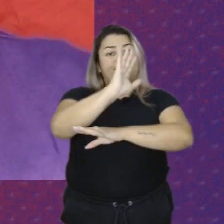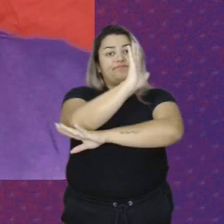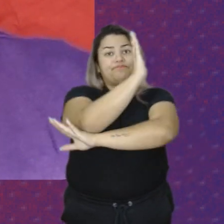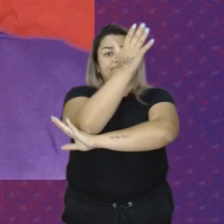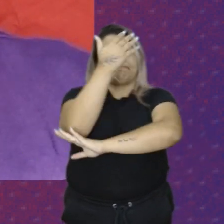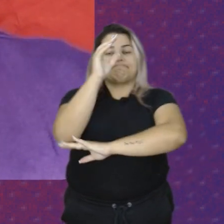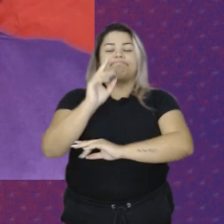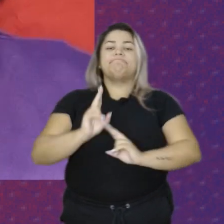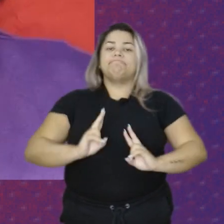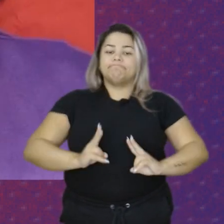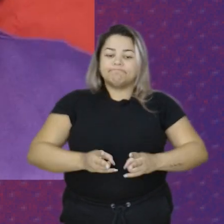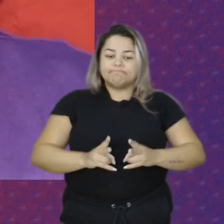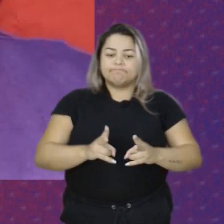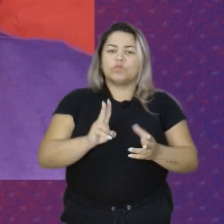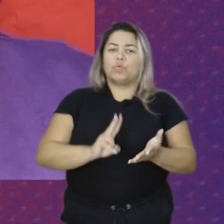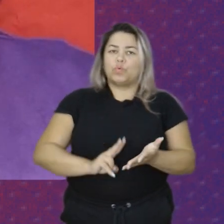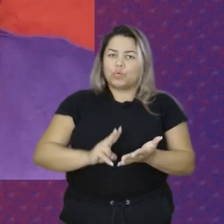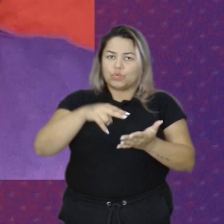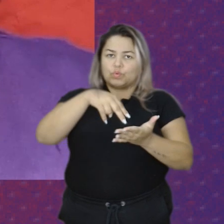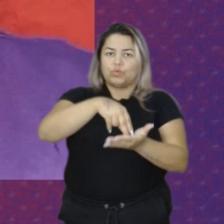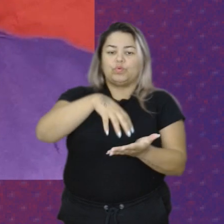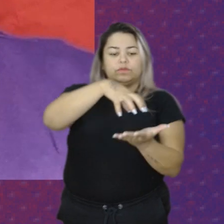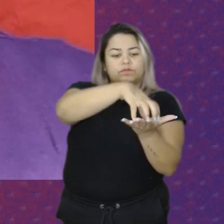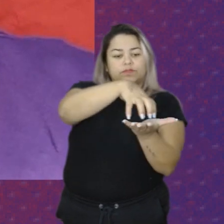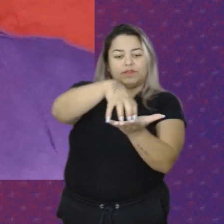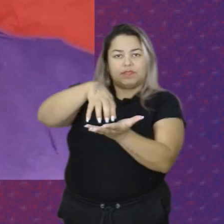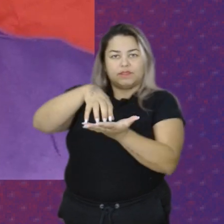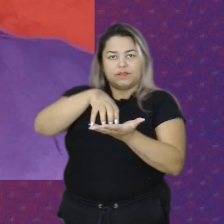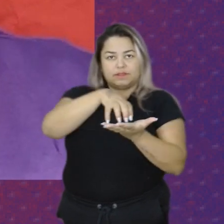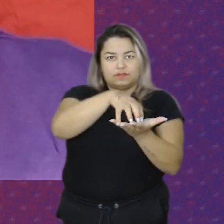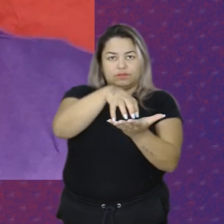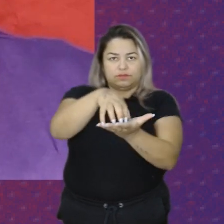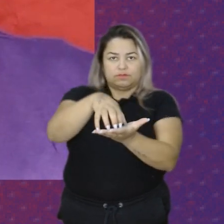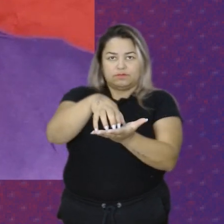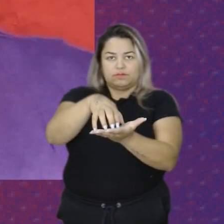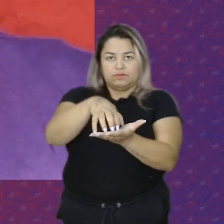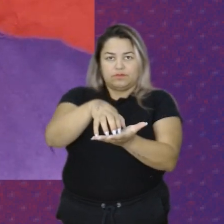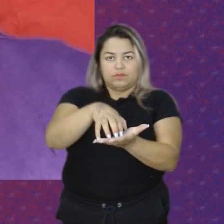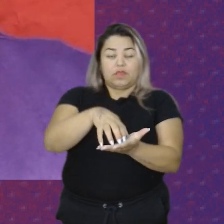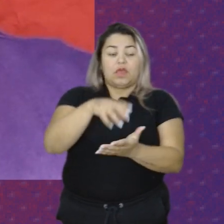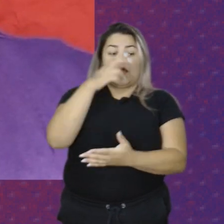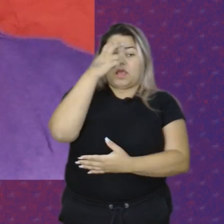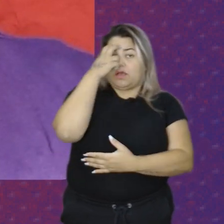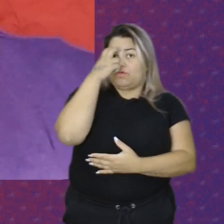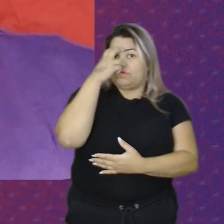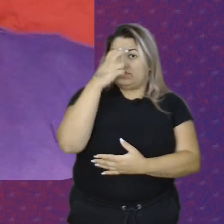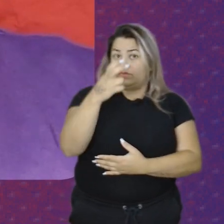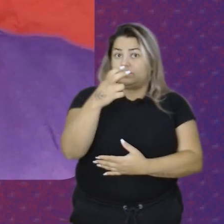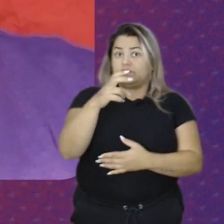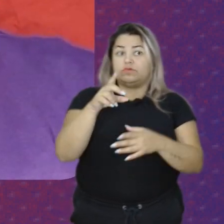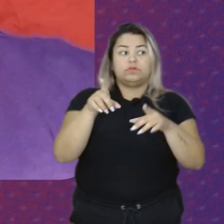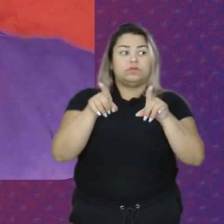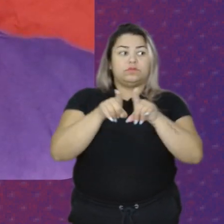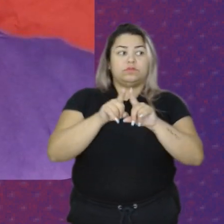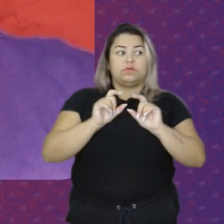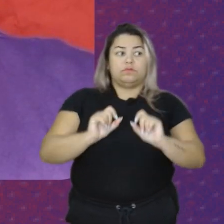possa permanecer no território com a nossa cultura, com